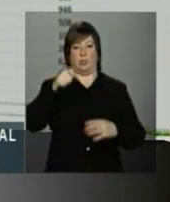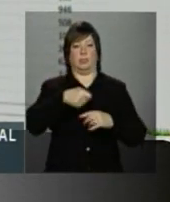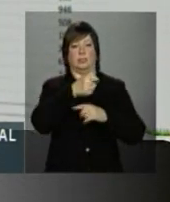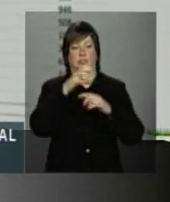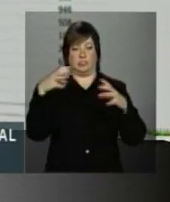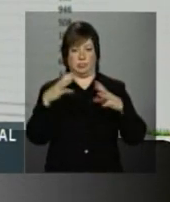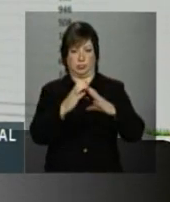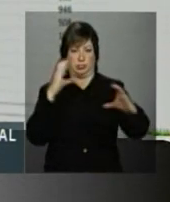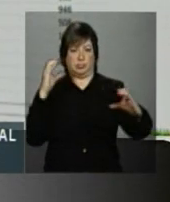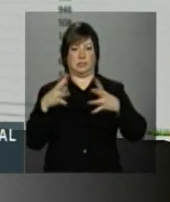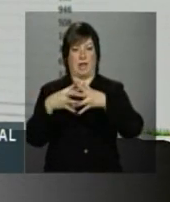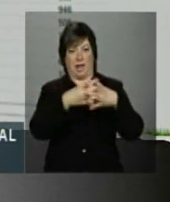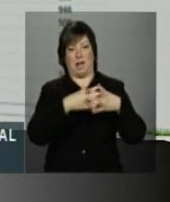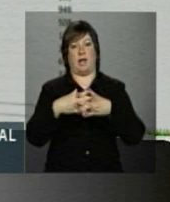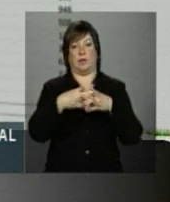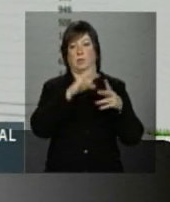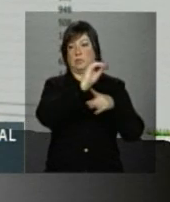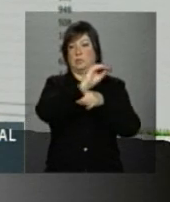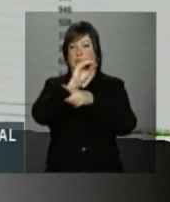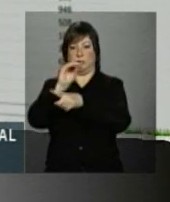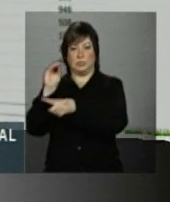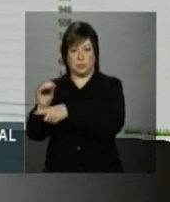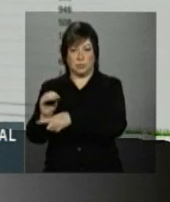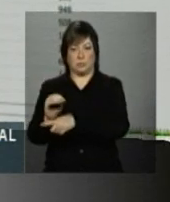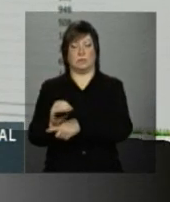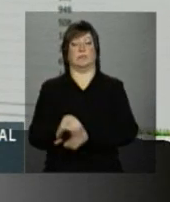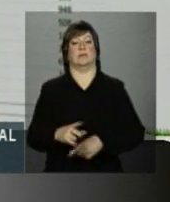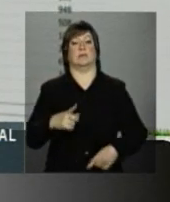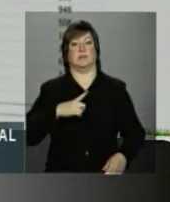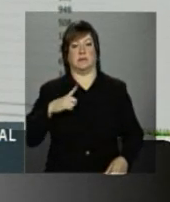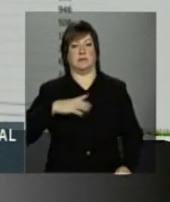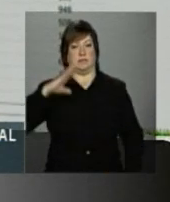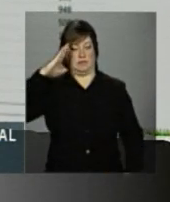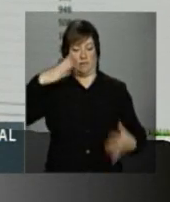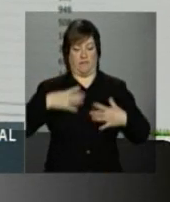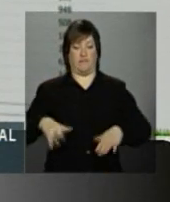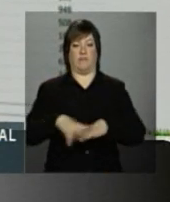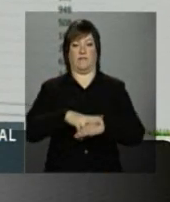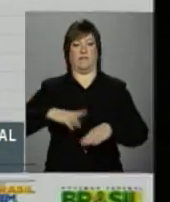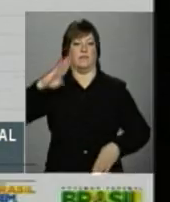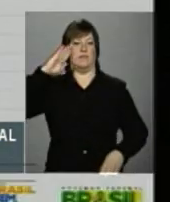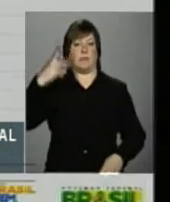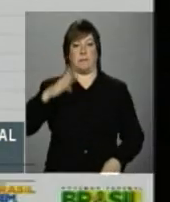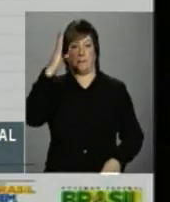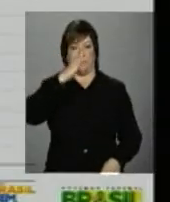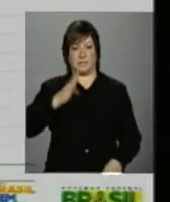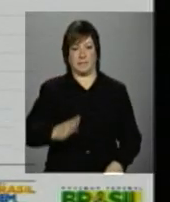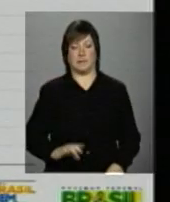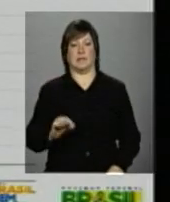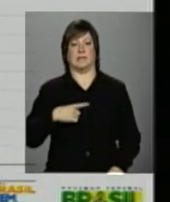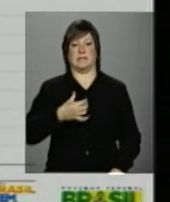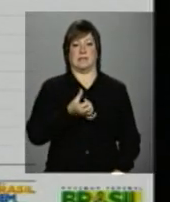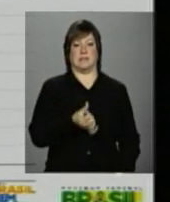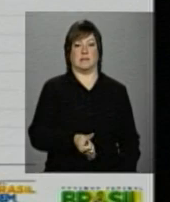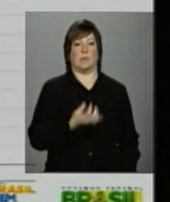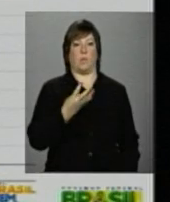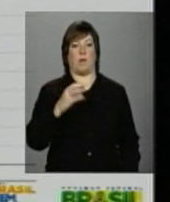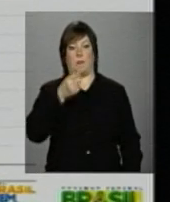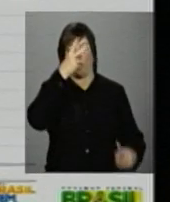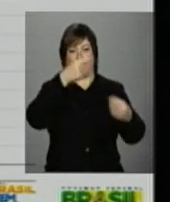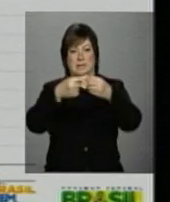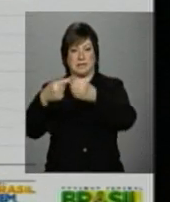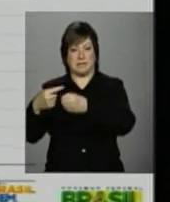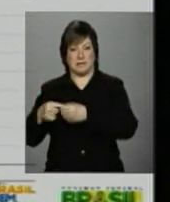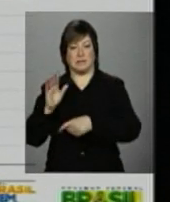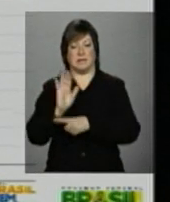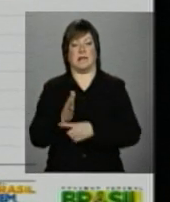eh eh executados pelo exército brasileiro que são eh 640 municípios